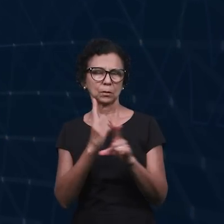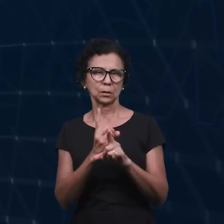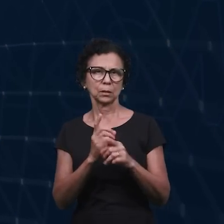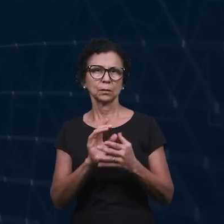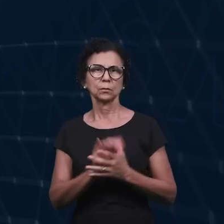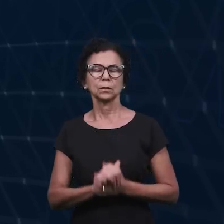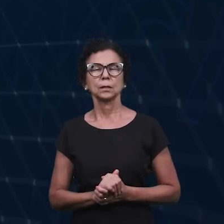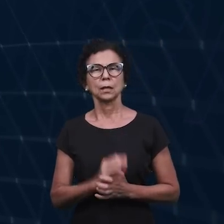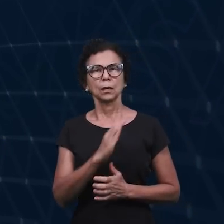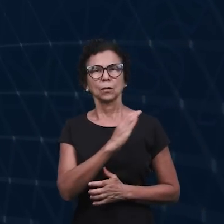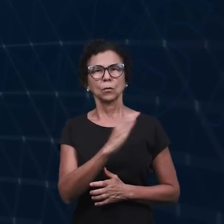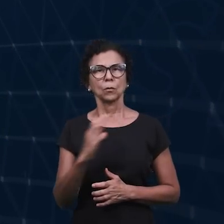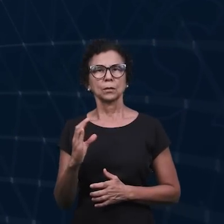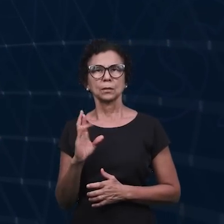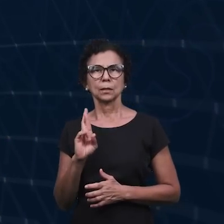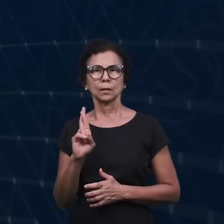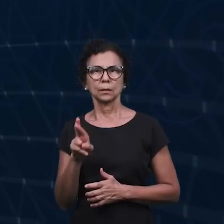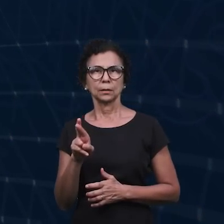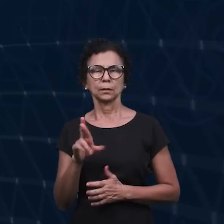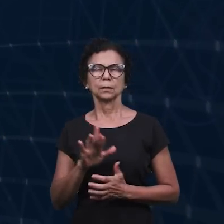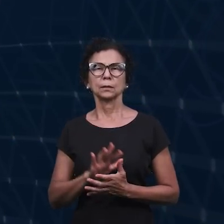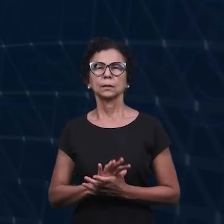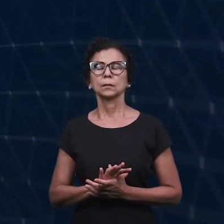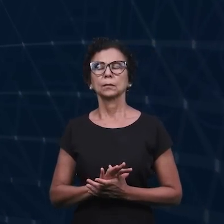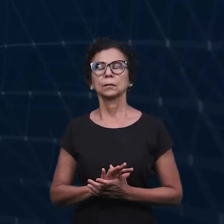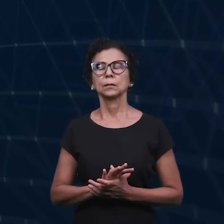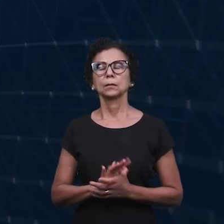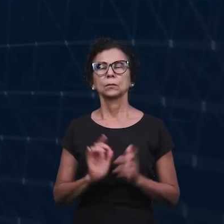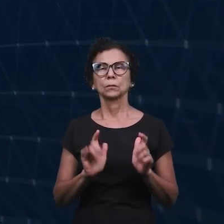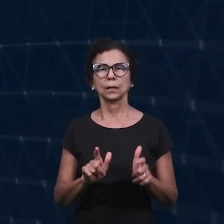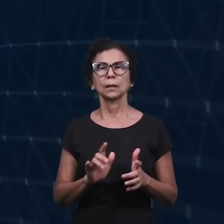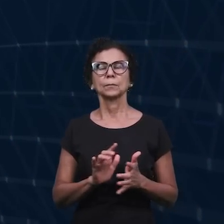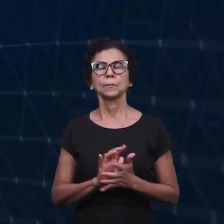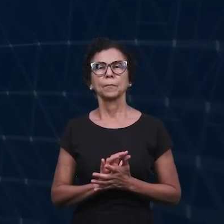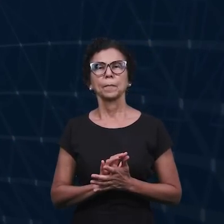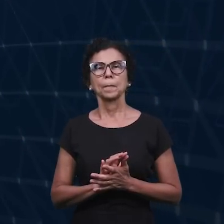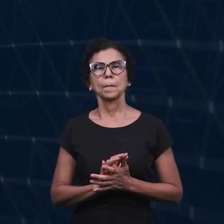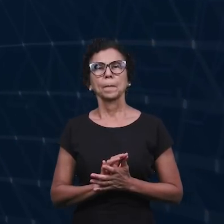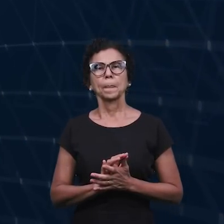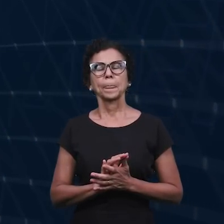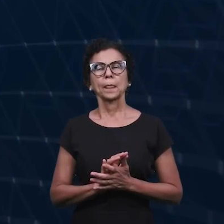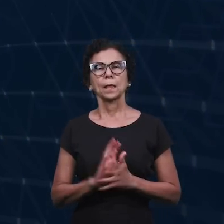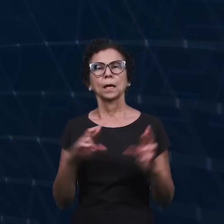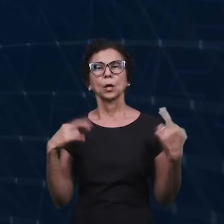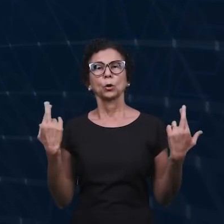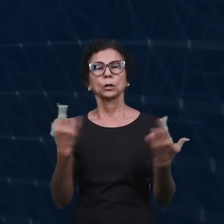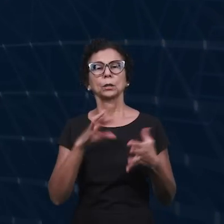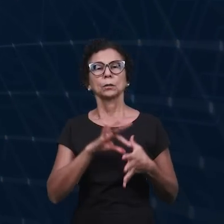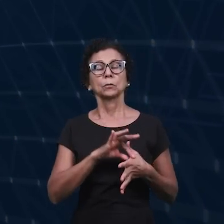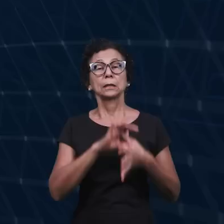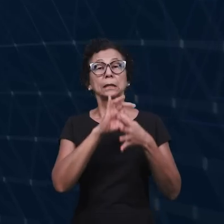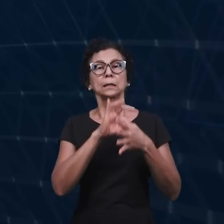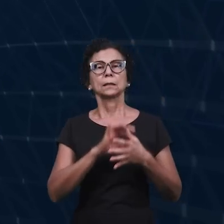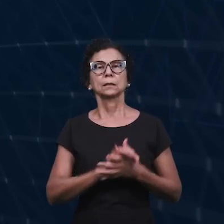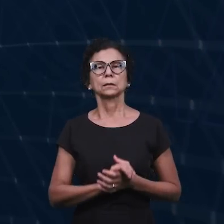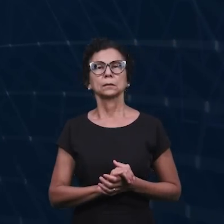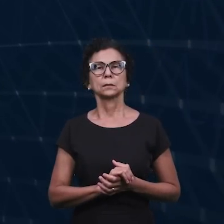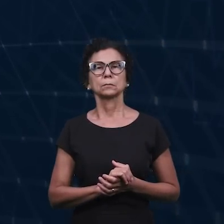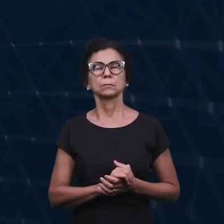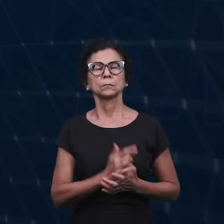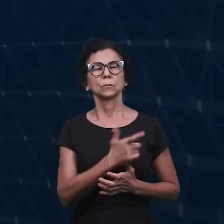na Costa Rica, onde nós tivemos a oportunidade de reunir com líderes de